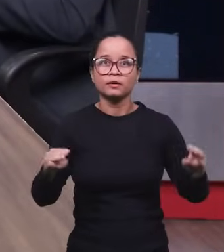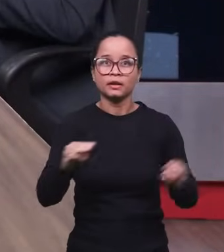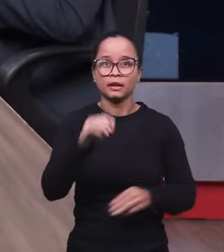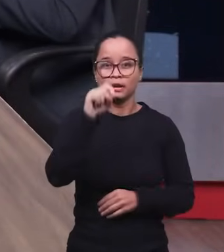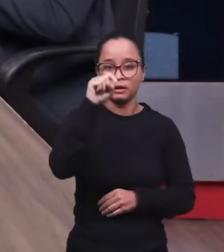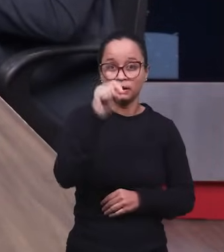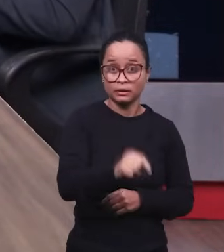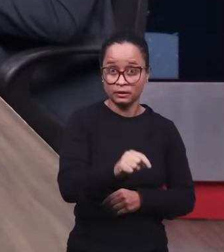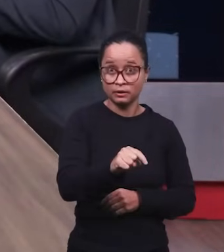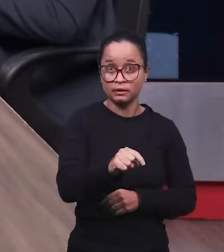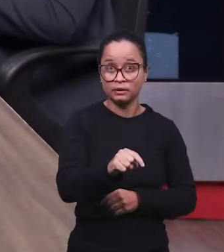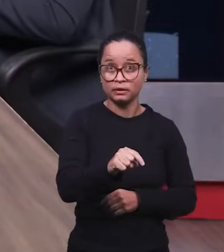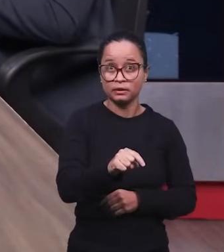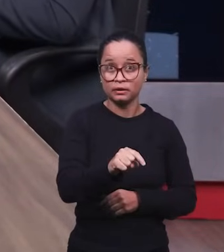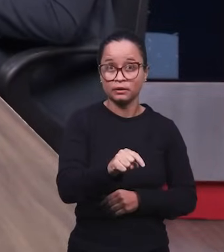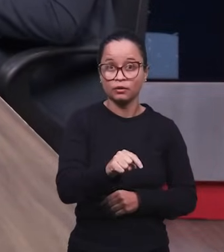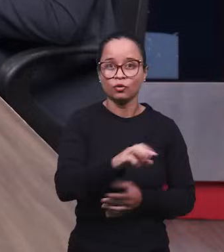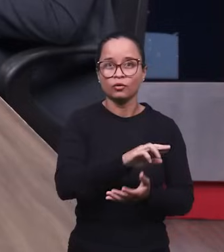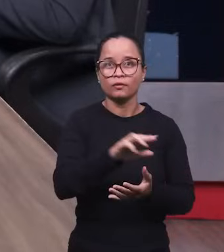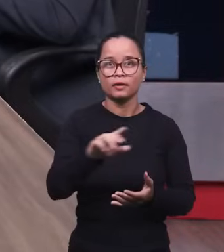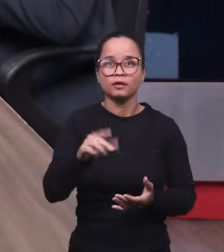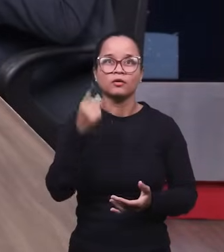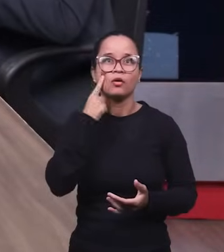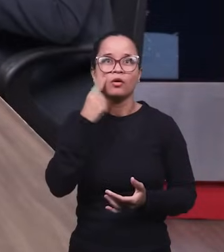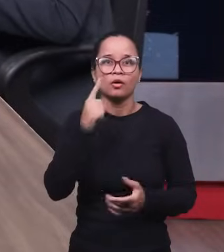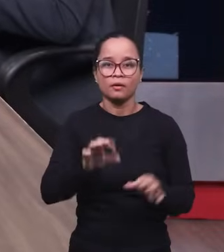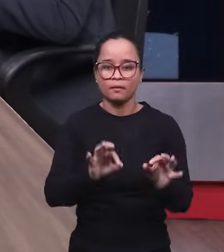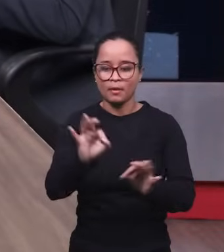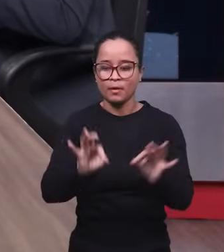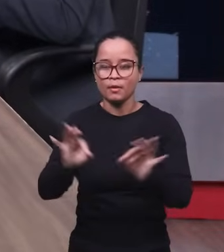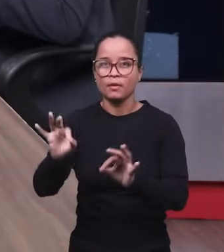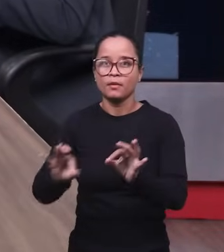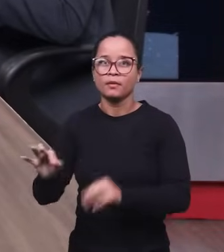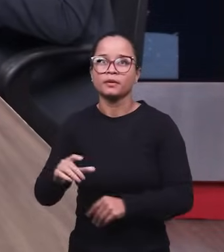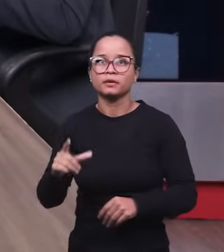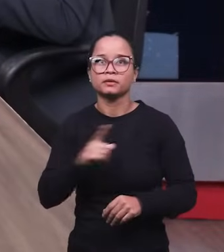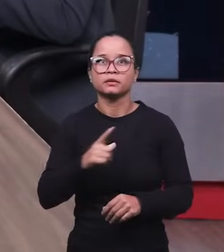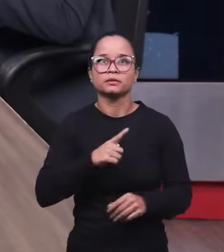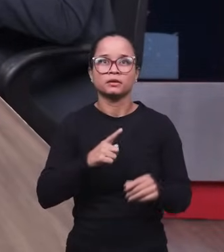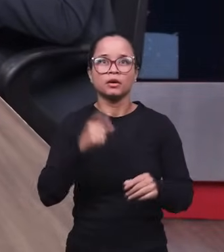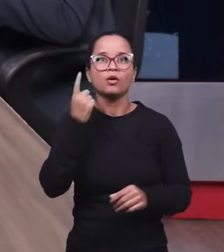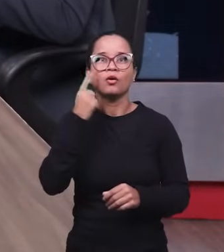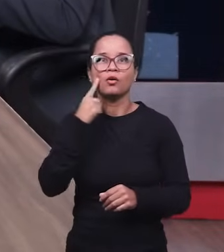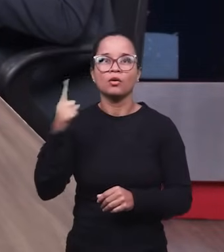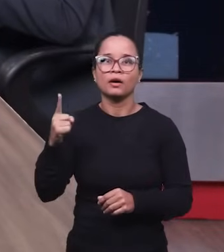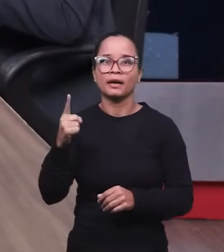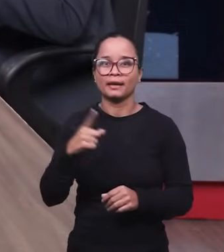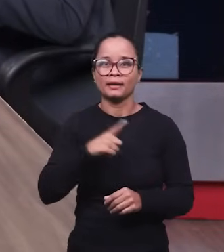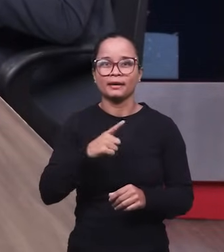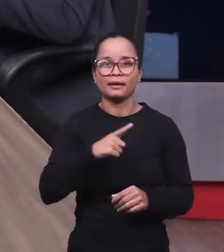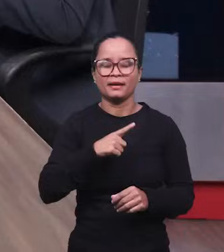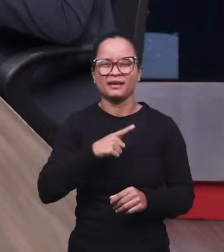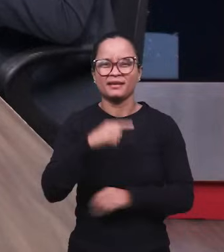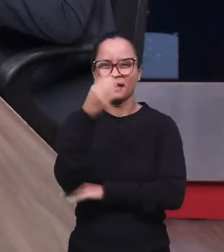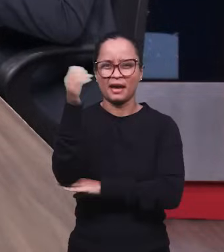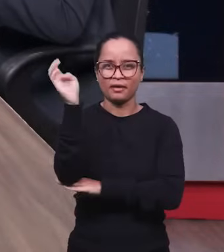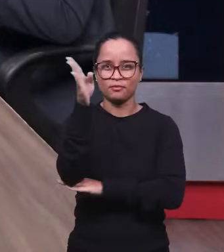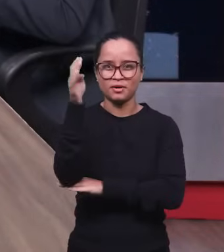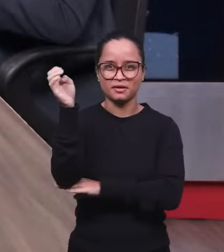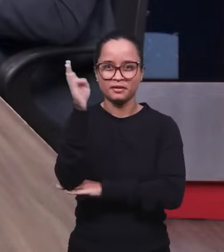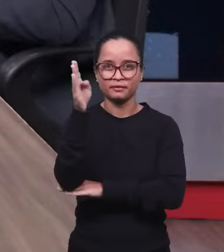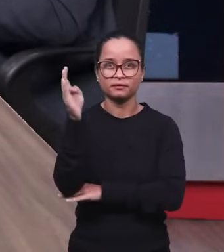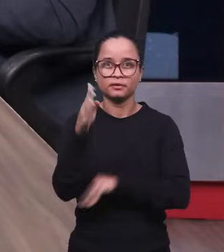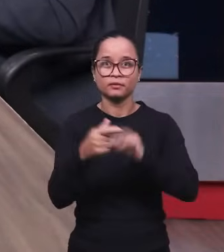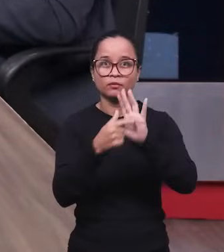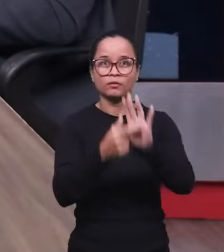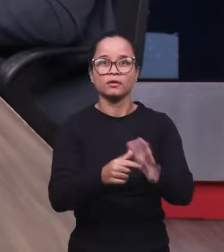do Manaim, e ele aciona aqui os vários canais, estão aqui os canais, né? Certo. São, aliás, esses aqui, né? As bandeirinhas estão aqui,